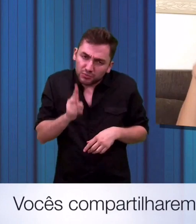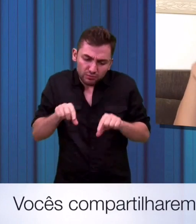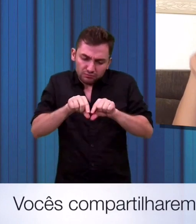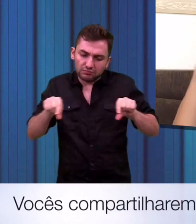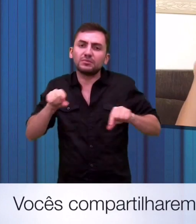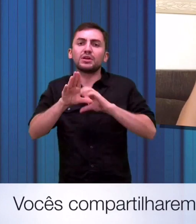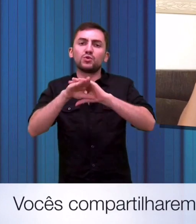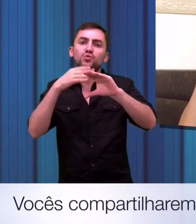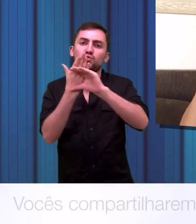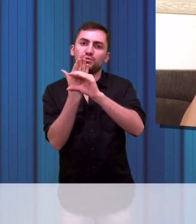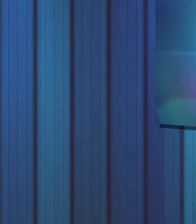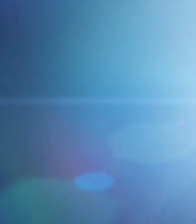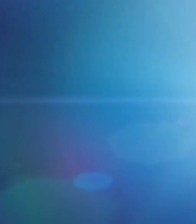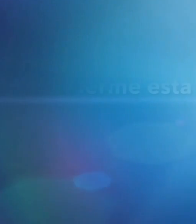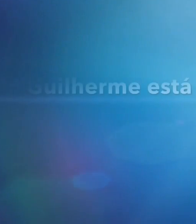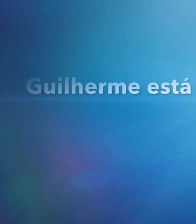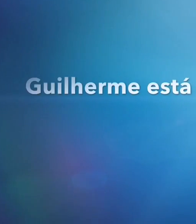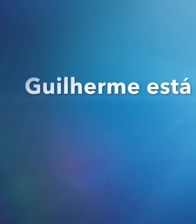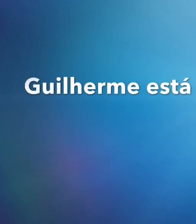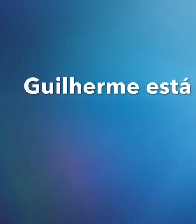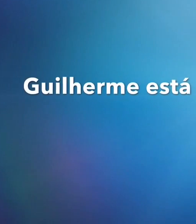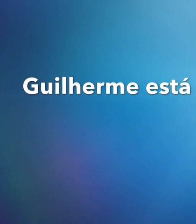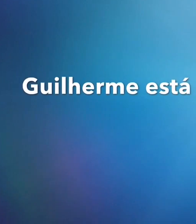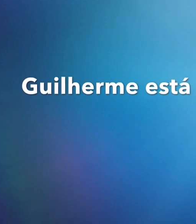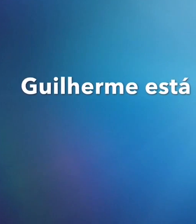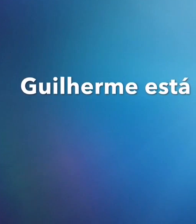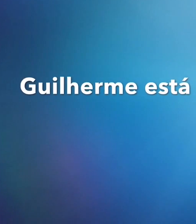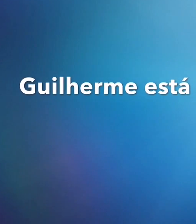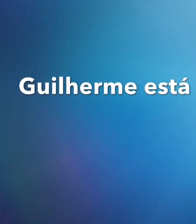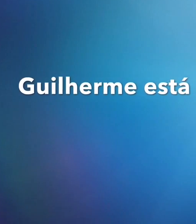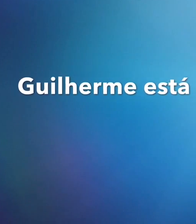vocês compartilharem daqui do YouTube.